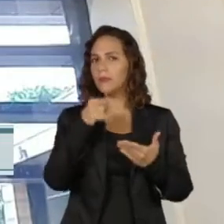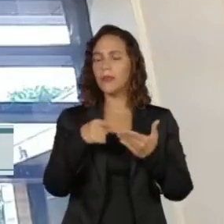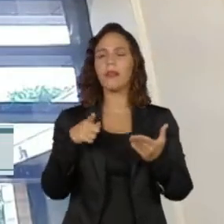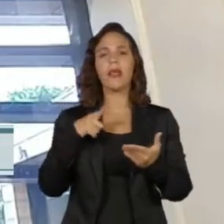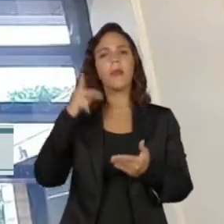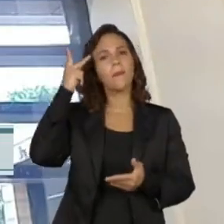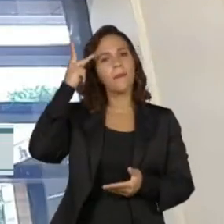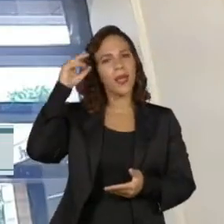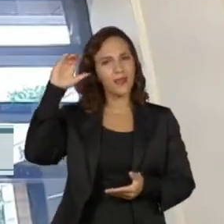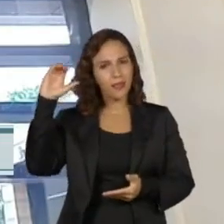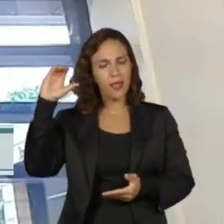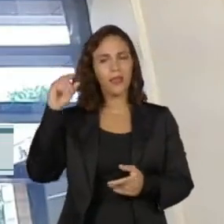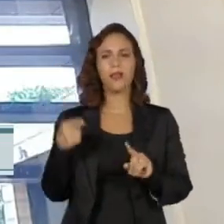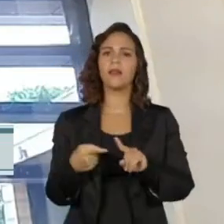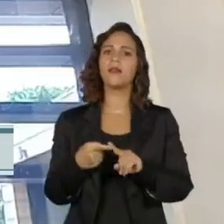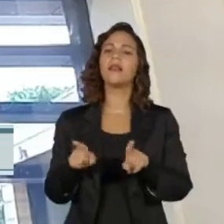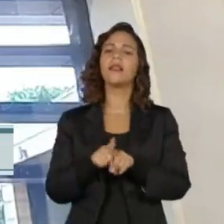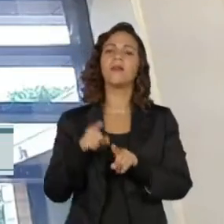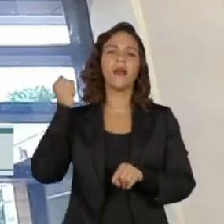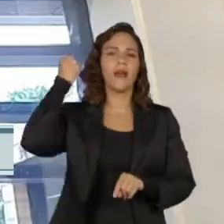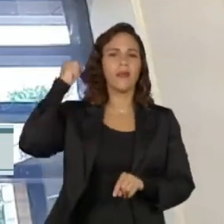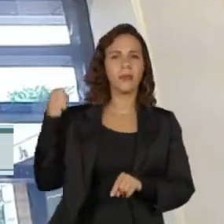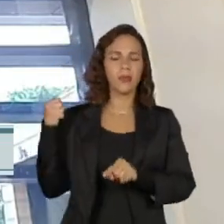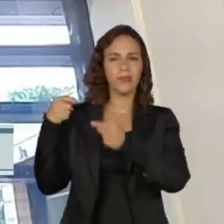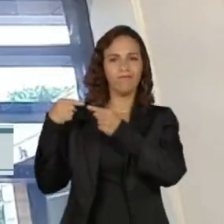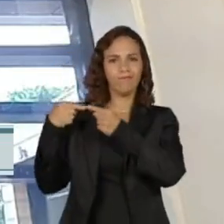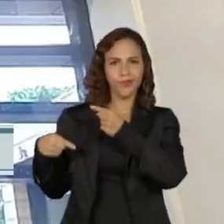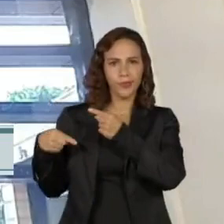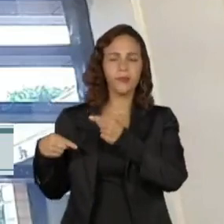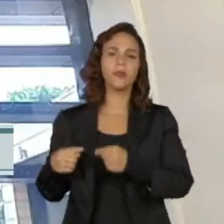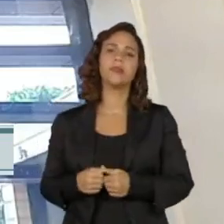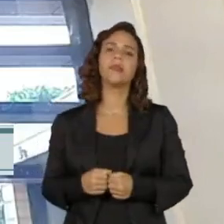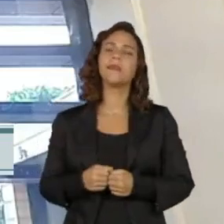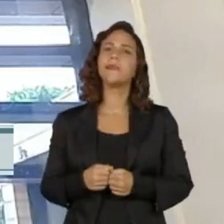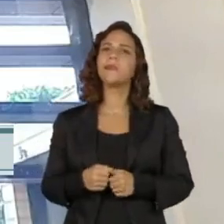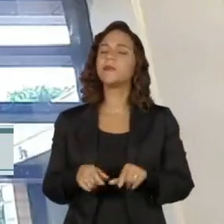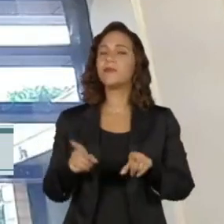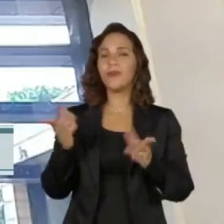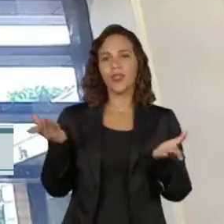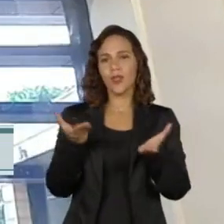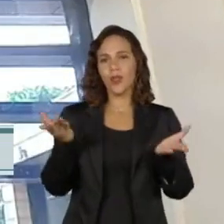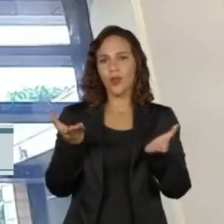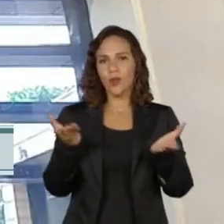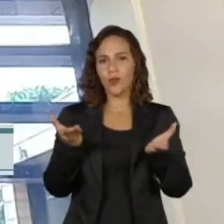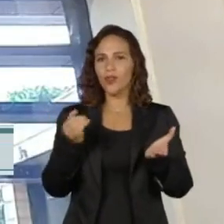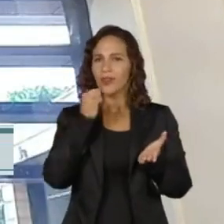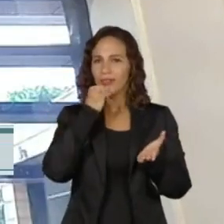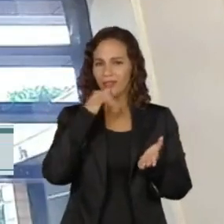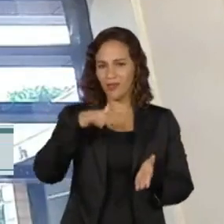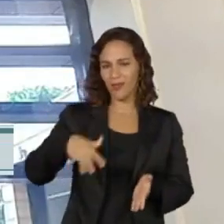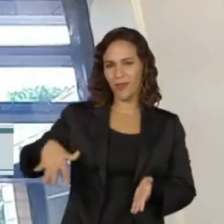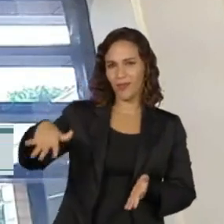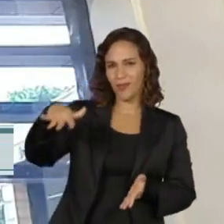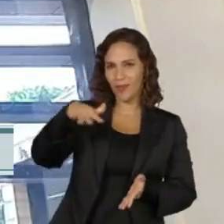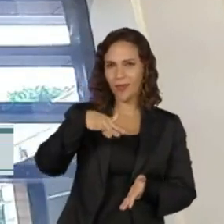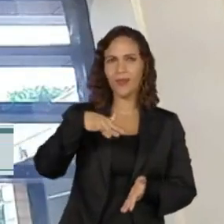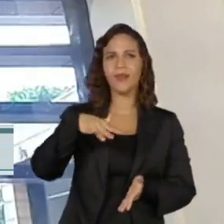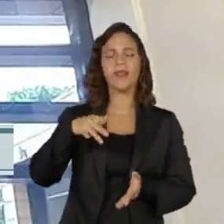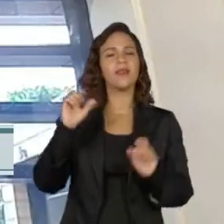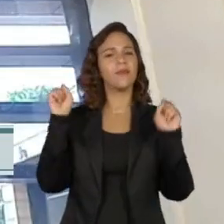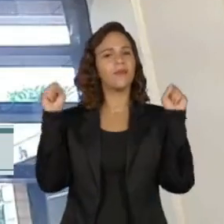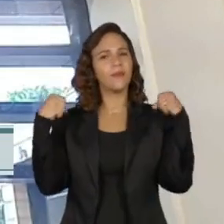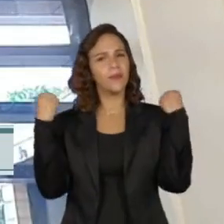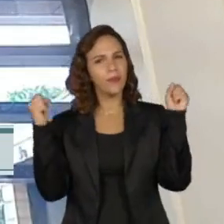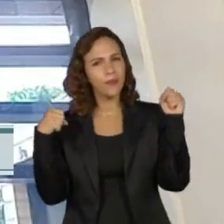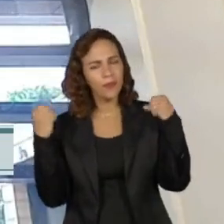paralisia cerebral, na lesão medular, trazendo um pouco para a nossa realidade aqui da Rede Luci Montoro, a